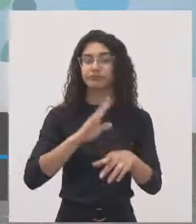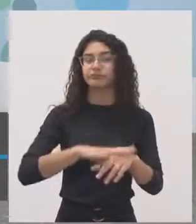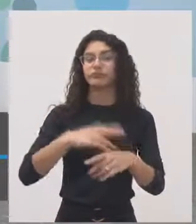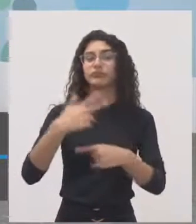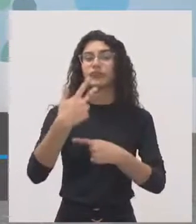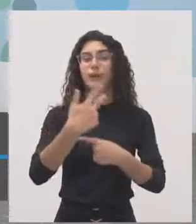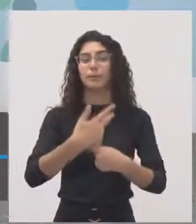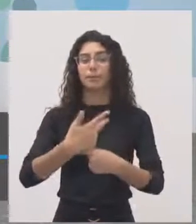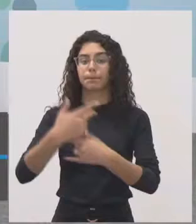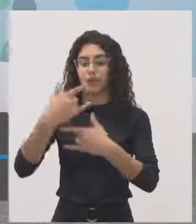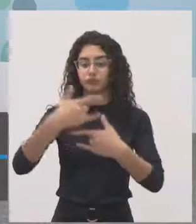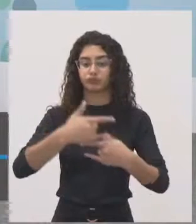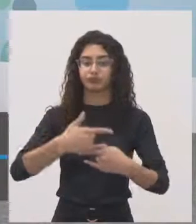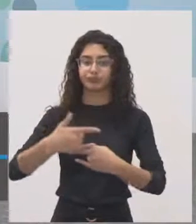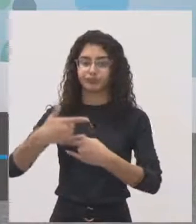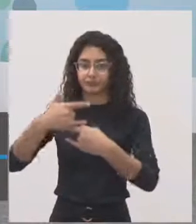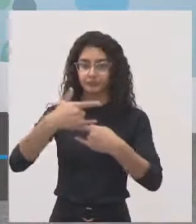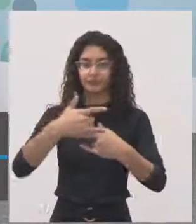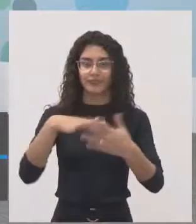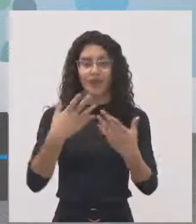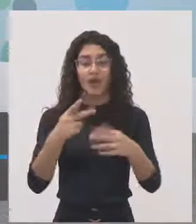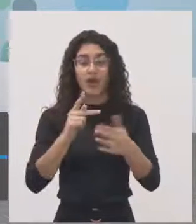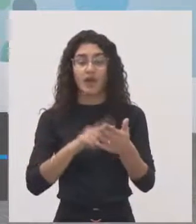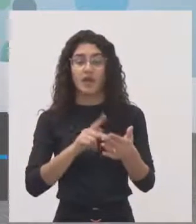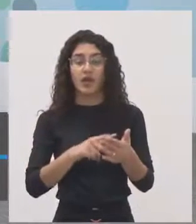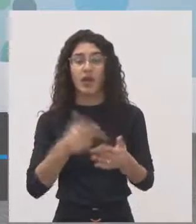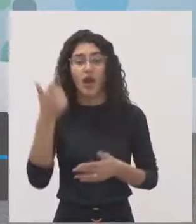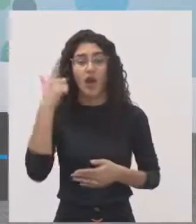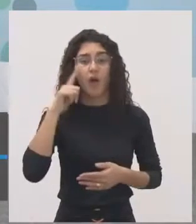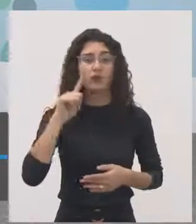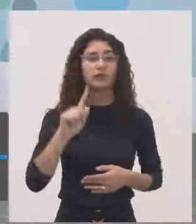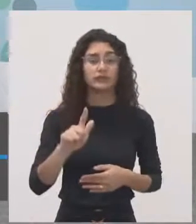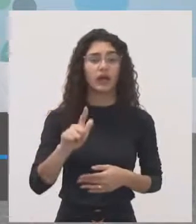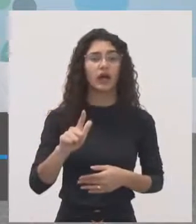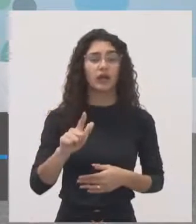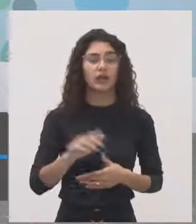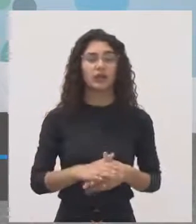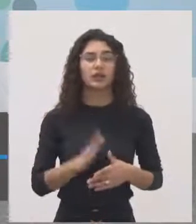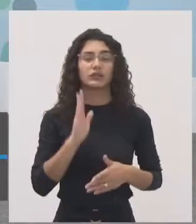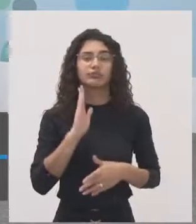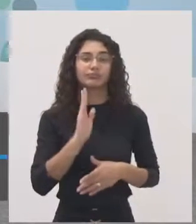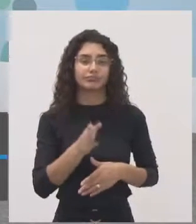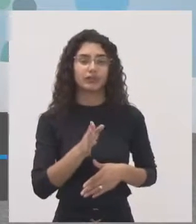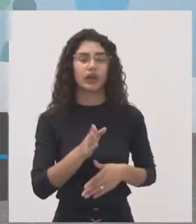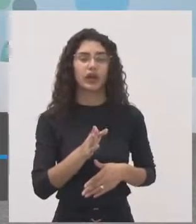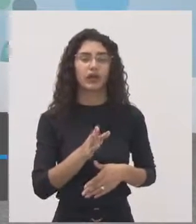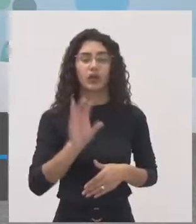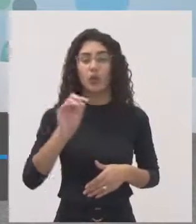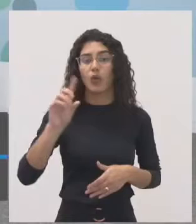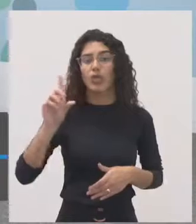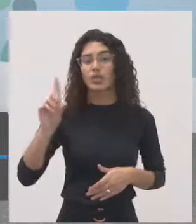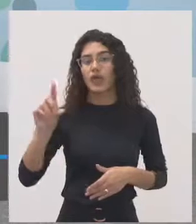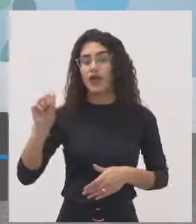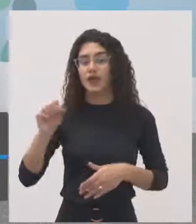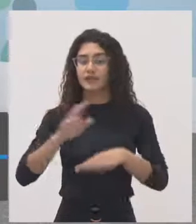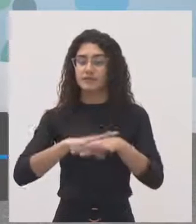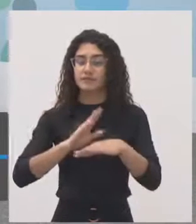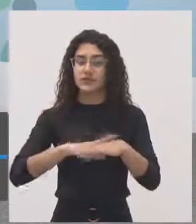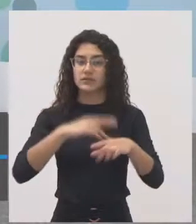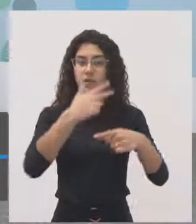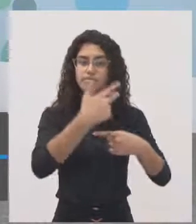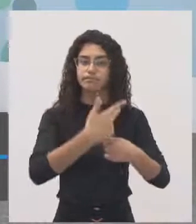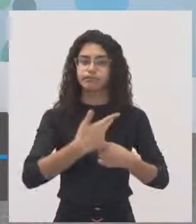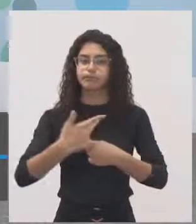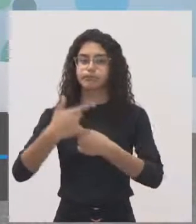Fazer stream. Na verdade, a gente consegue, direto do OBS, fazer as lives e as